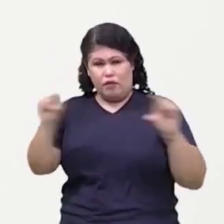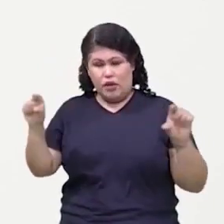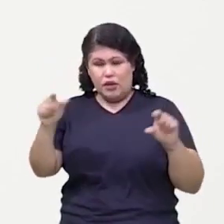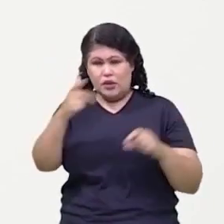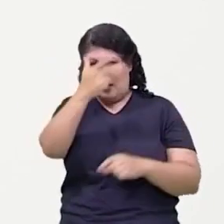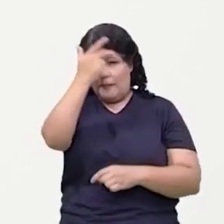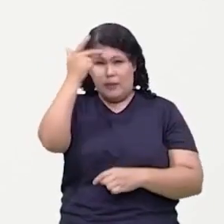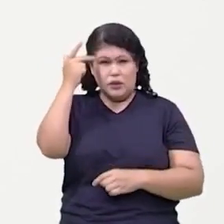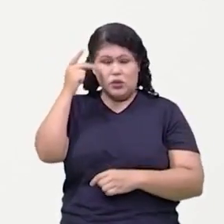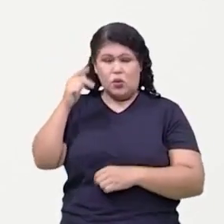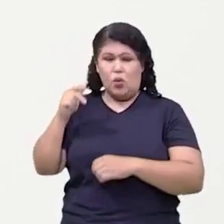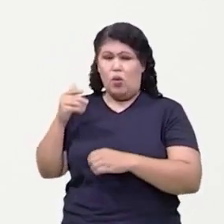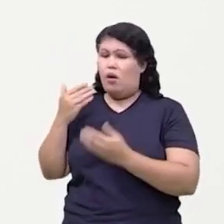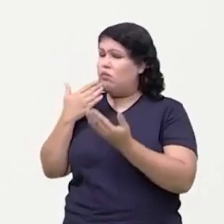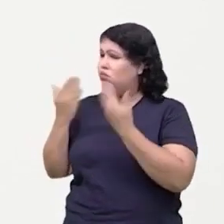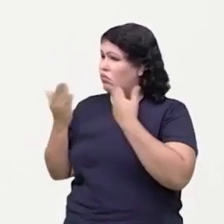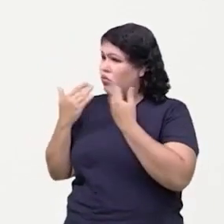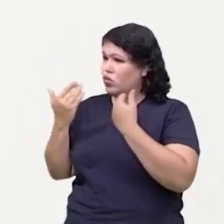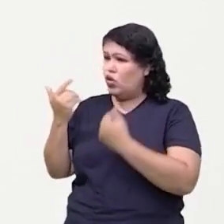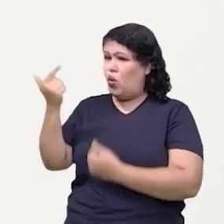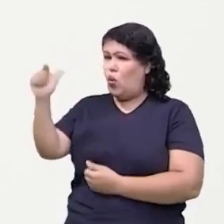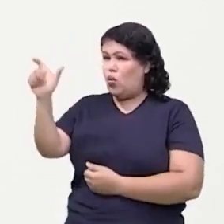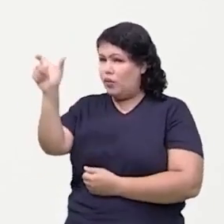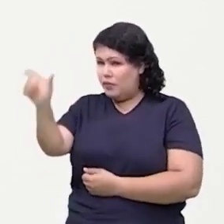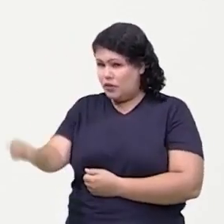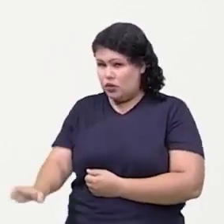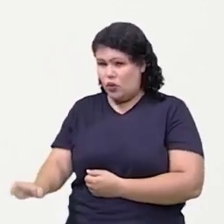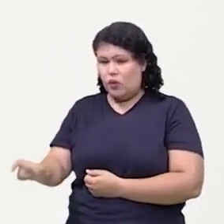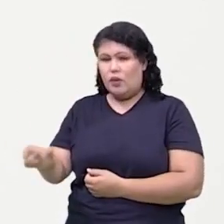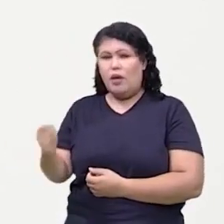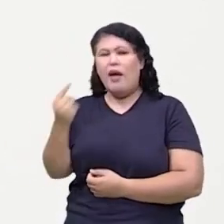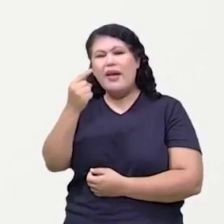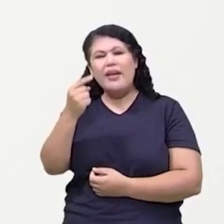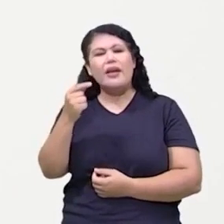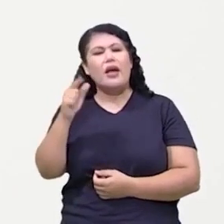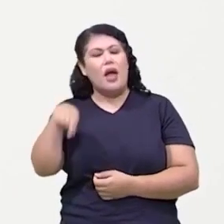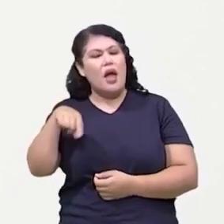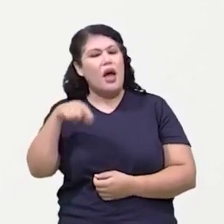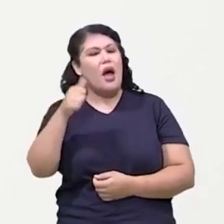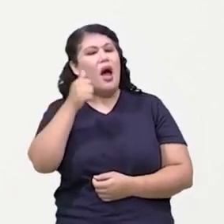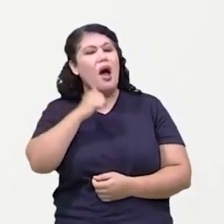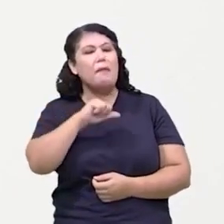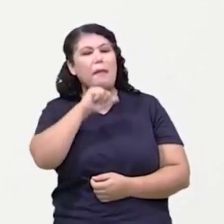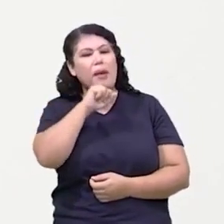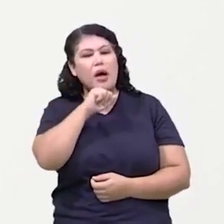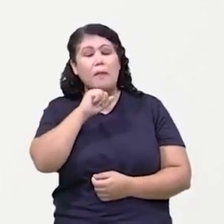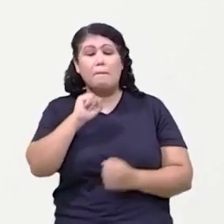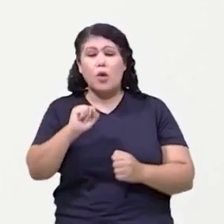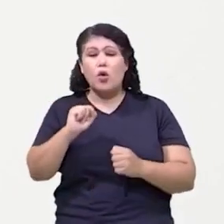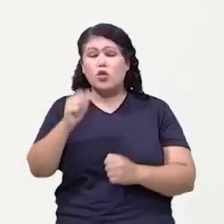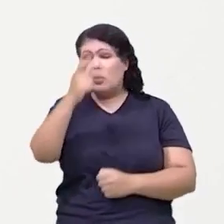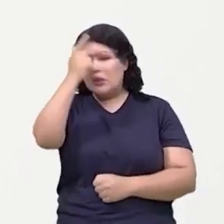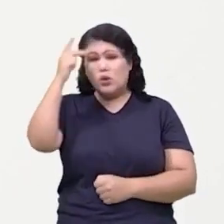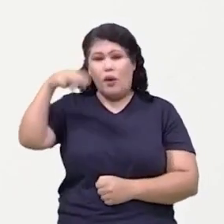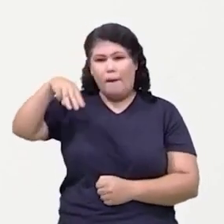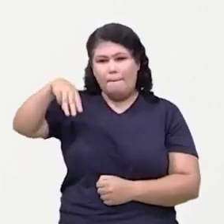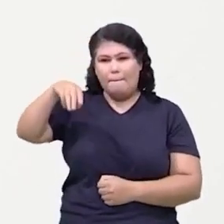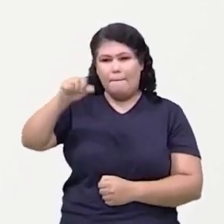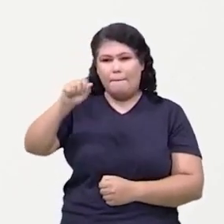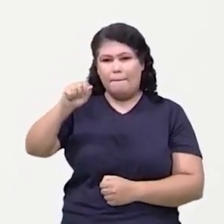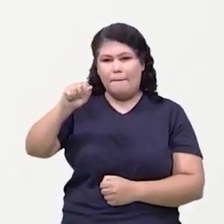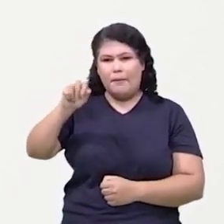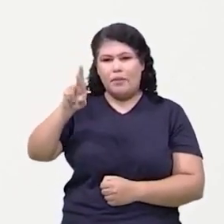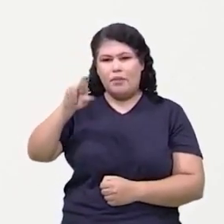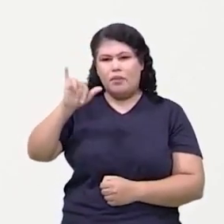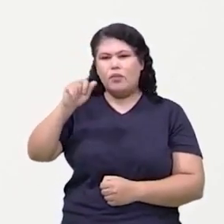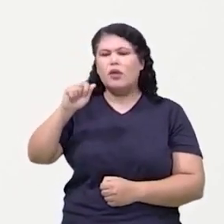se dirige ao ouvinte. Pode ser para minha mamãe, eu posso colocar aqui, Maria, o jantar está pronto.